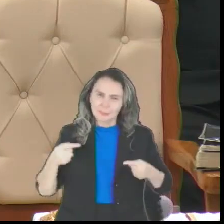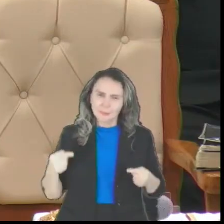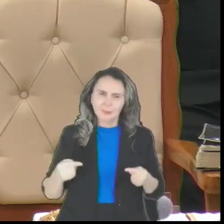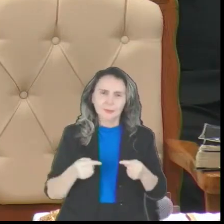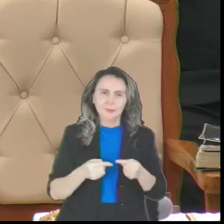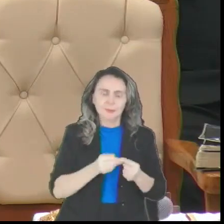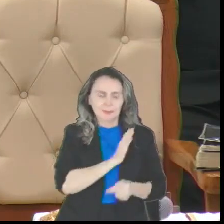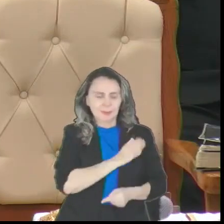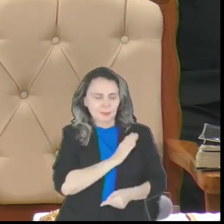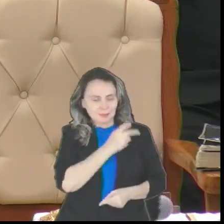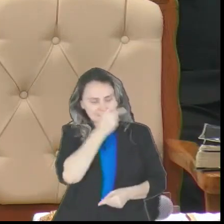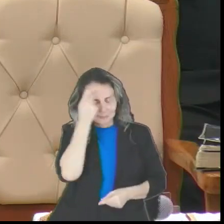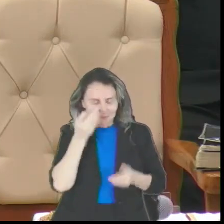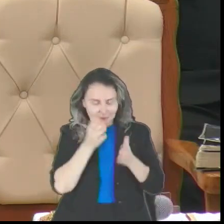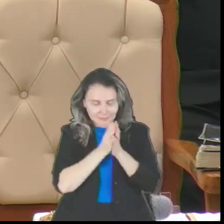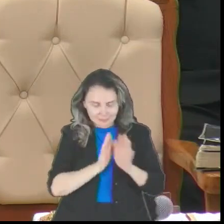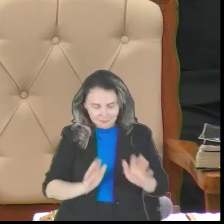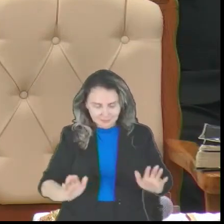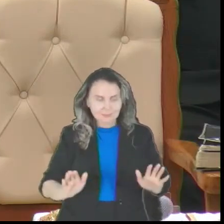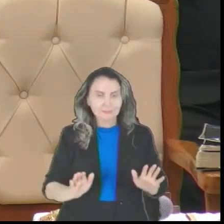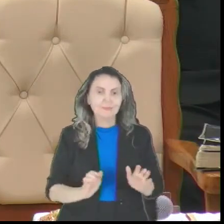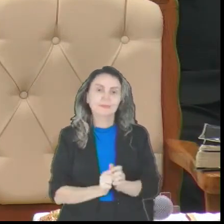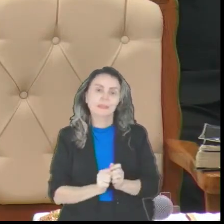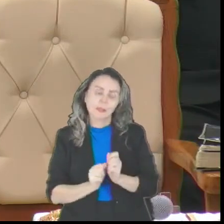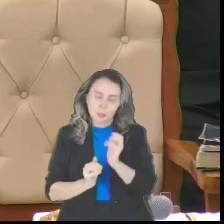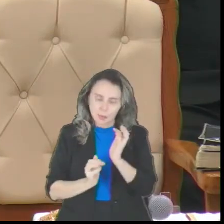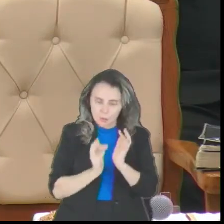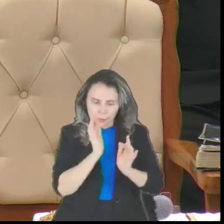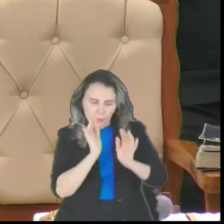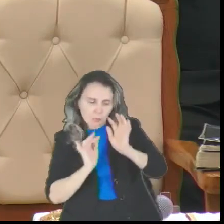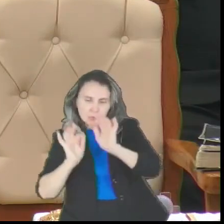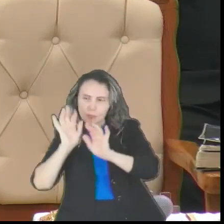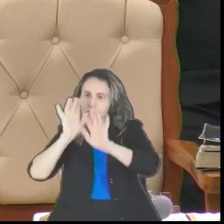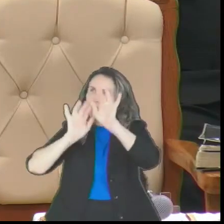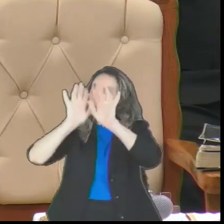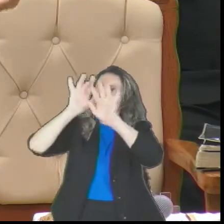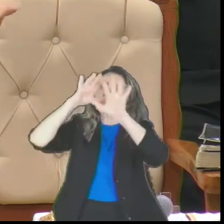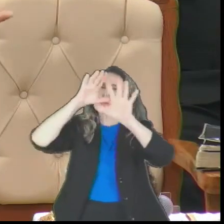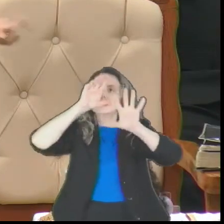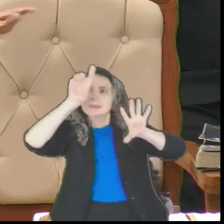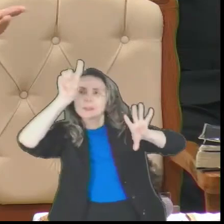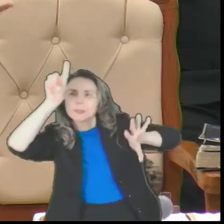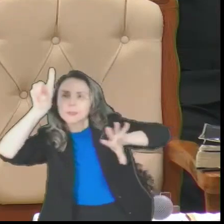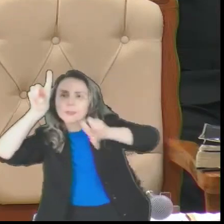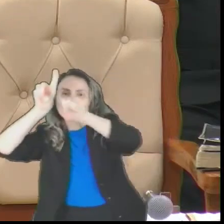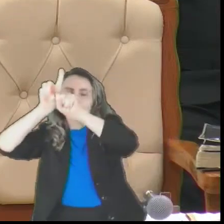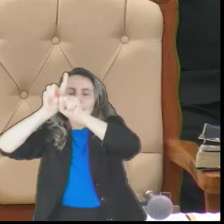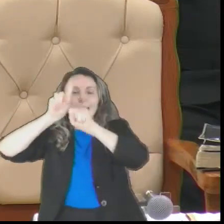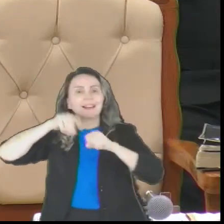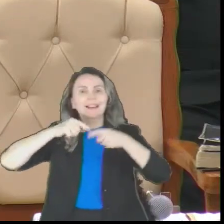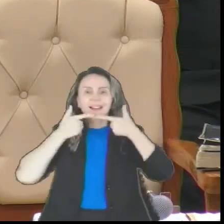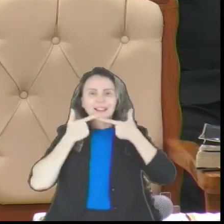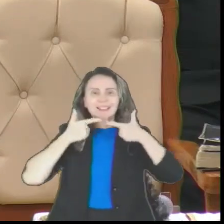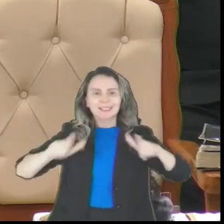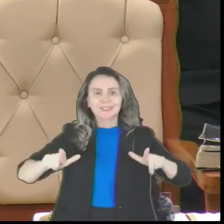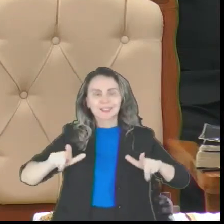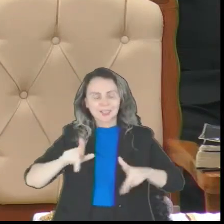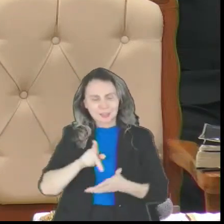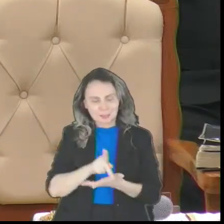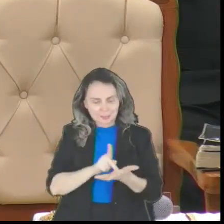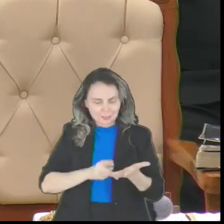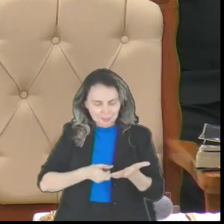fumaça sobe, irmãos, aí Deus cheira. Ele é uma linguagem poética. Deus